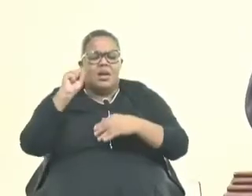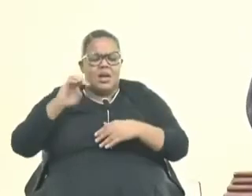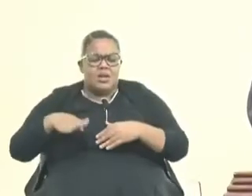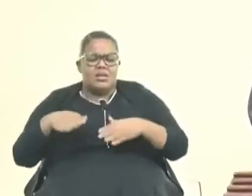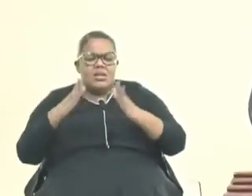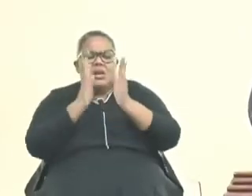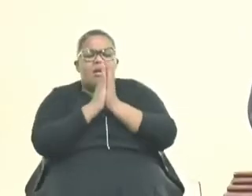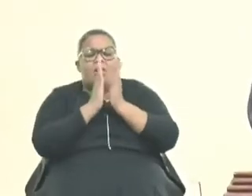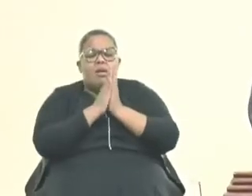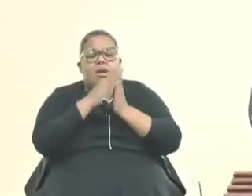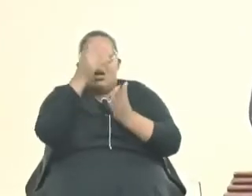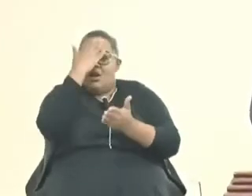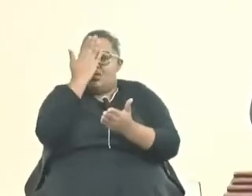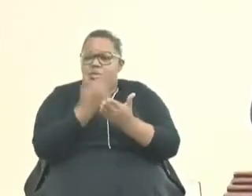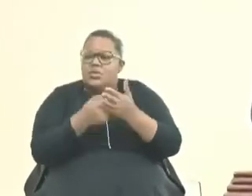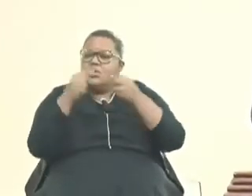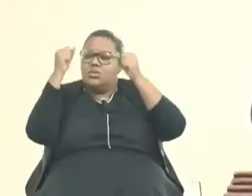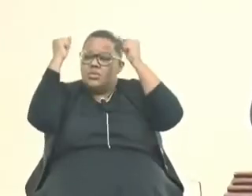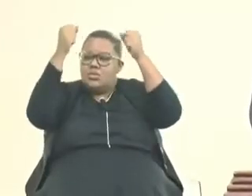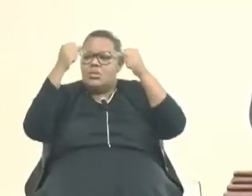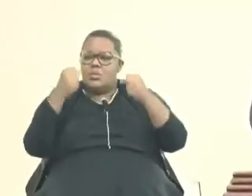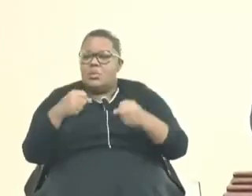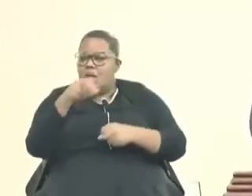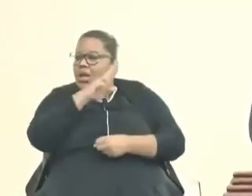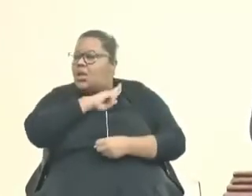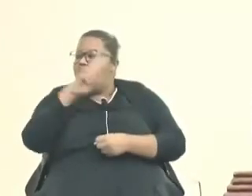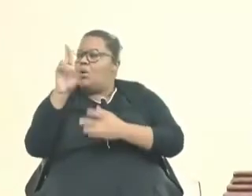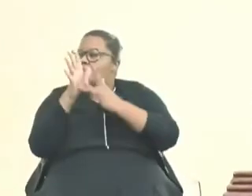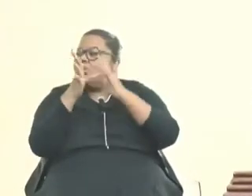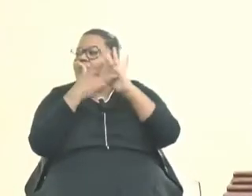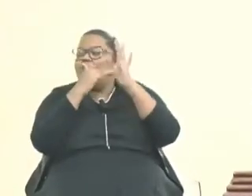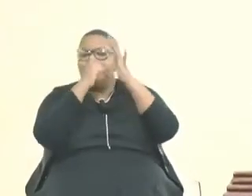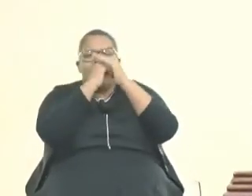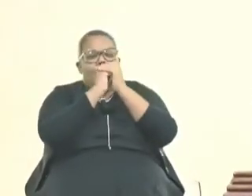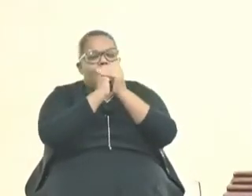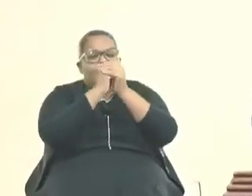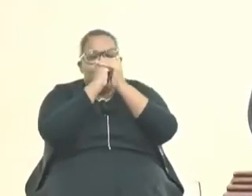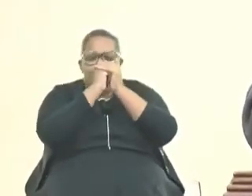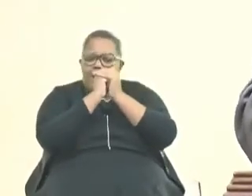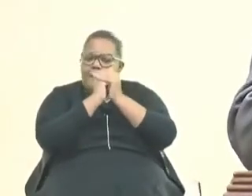querendo no teu poder em nome de Jesus amém amém